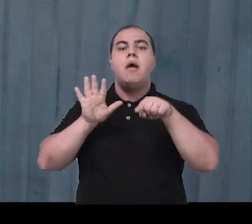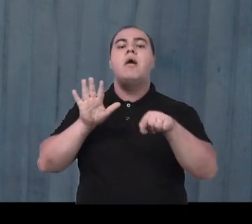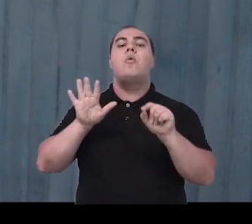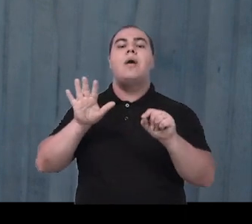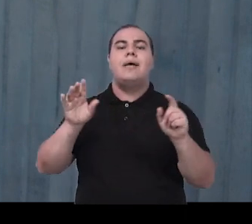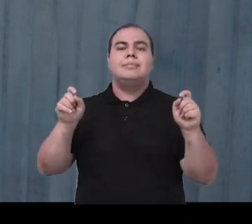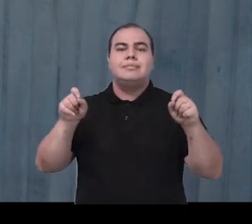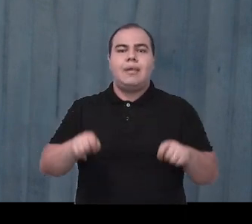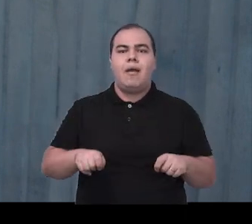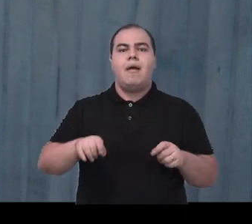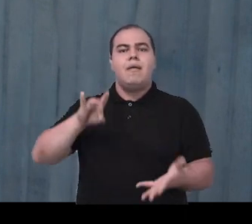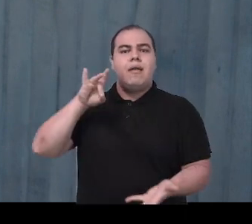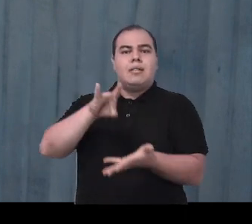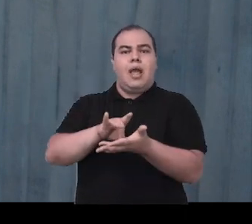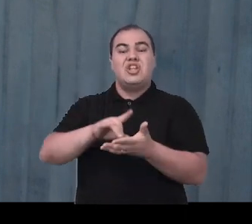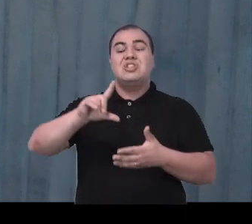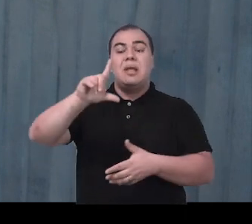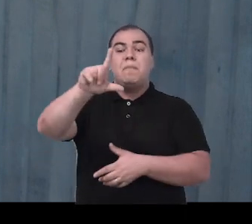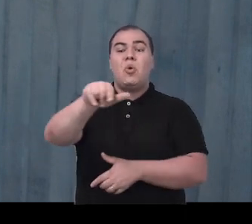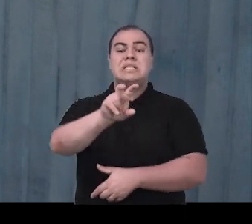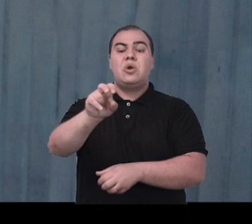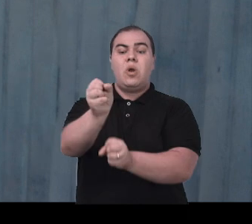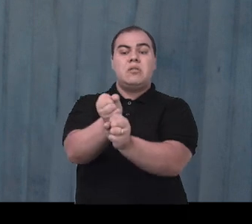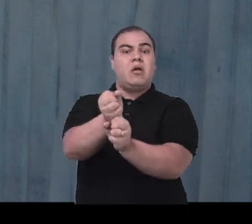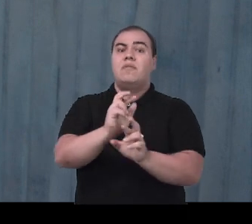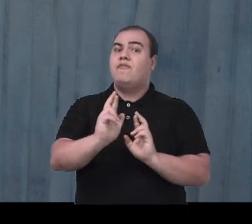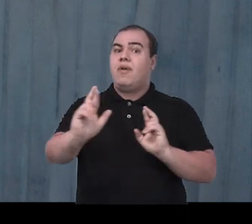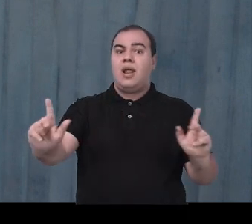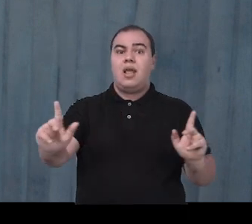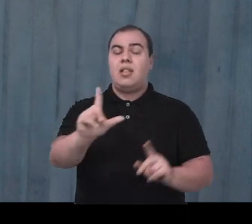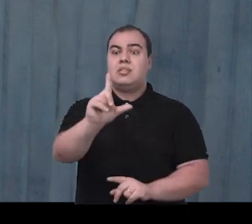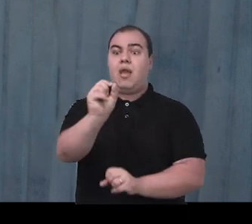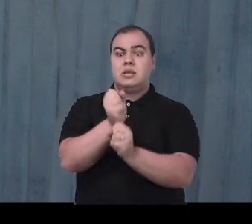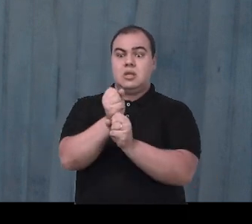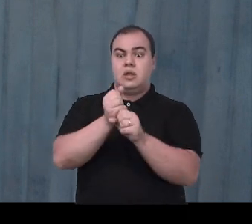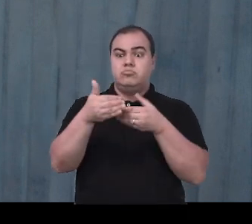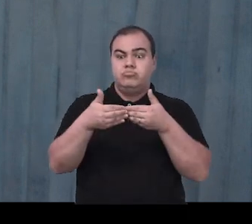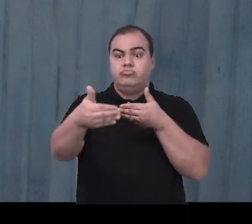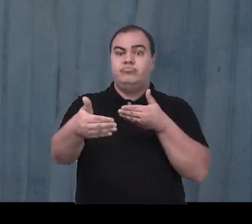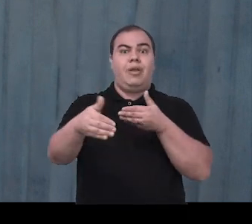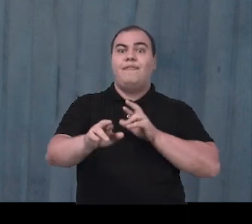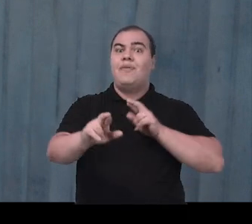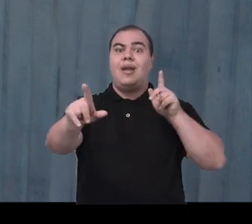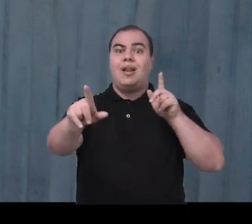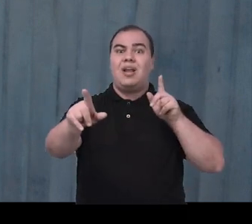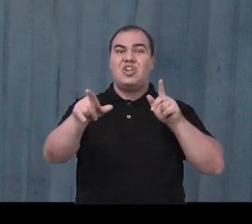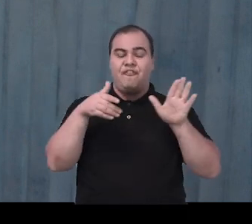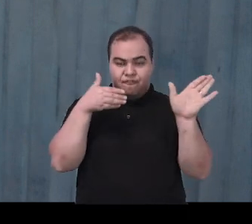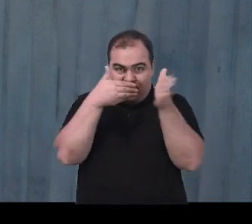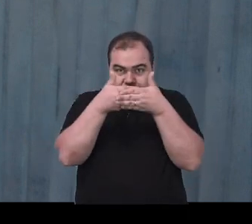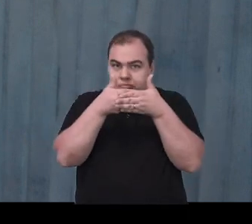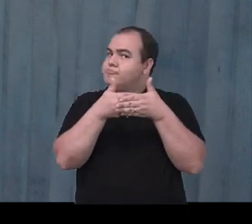modelo que dá conta de uma realidade. Daqui 50 anos é outra história, daqui 10 anos vai ser outra história. A gente não pode se fechar